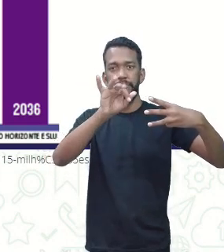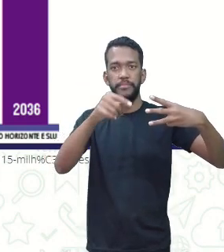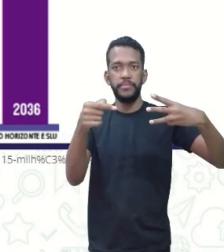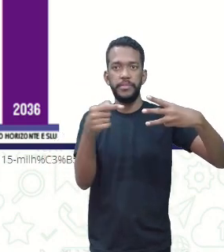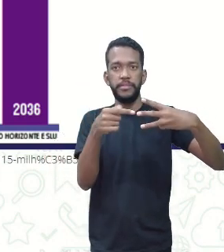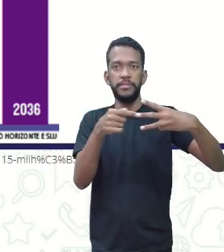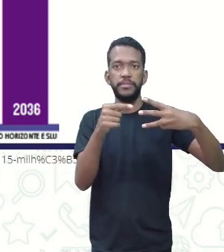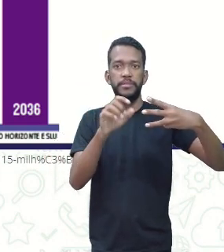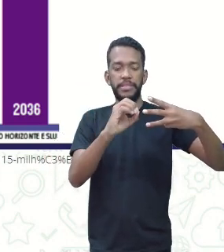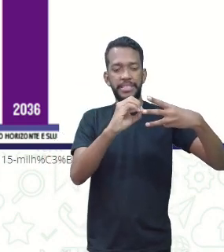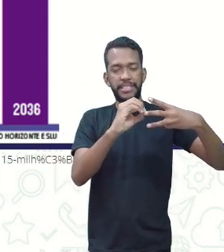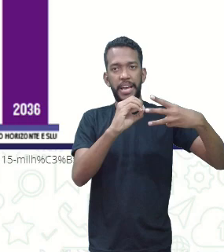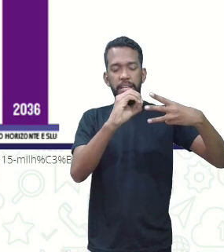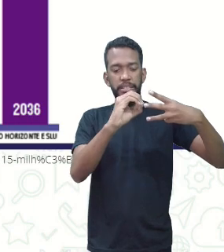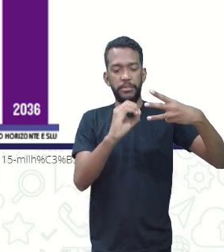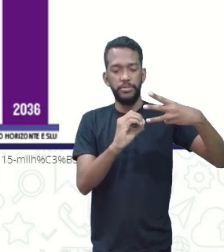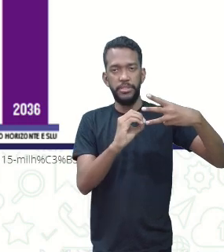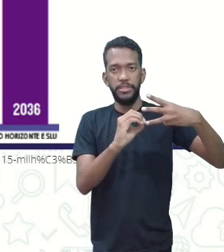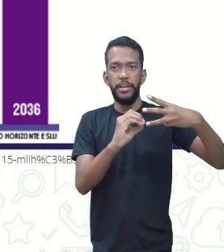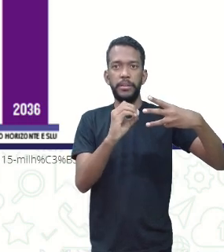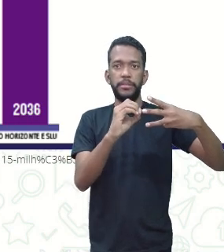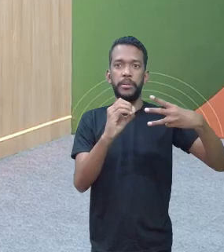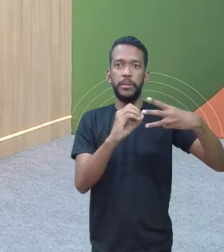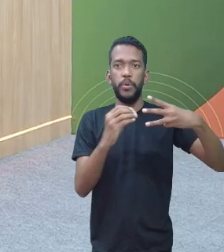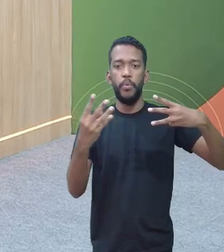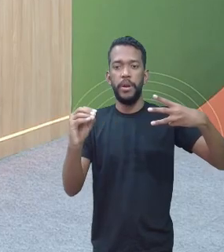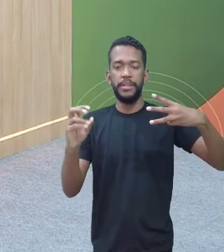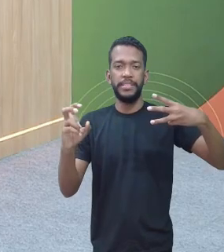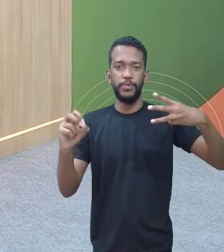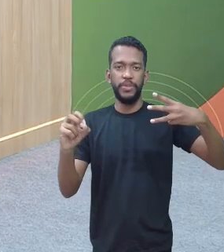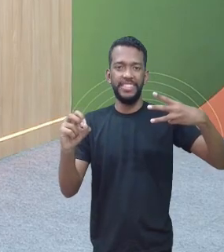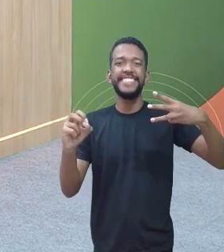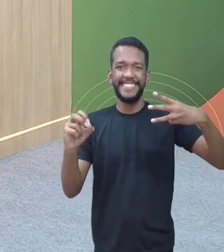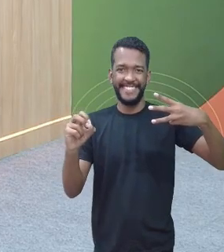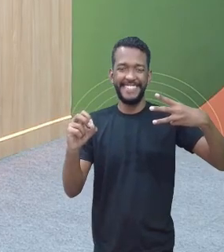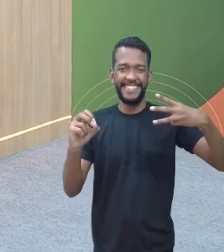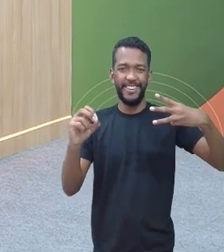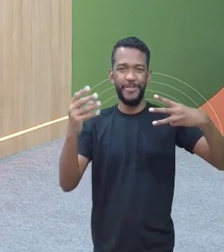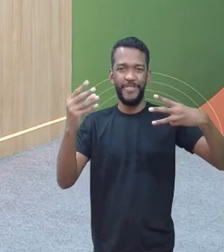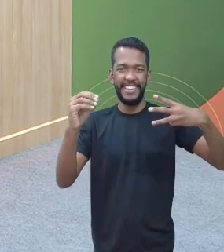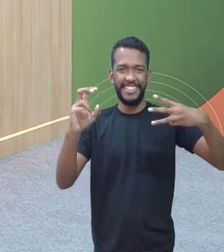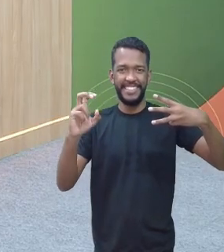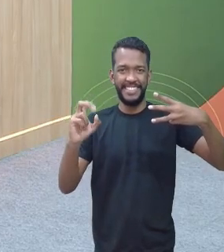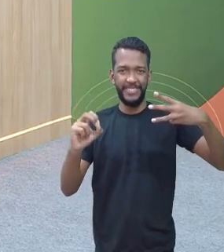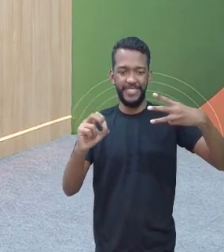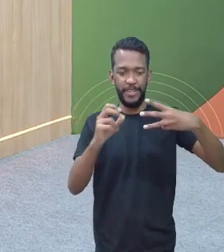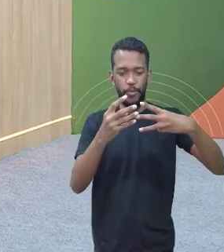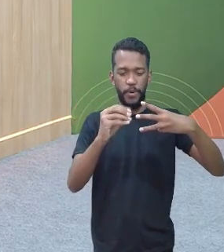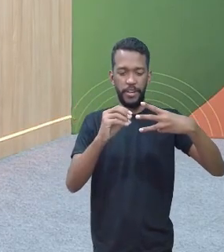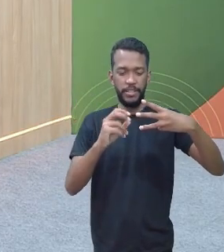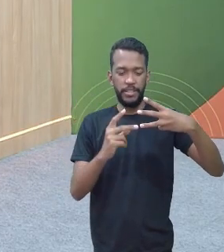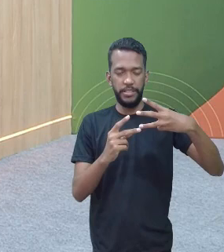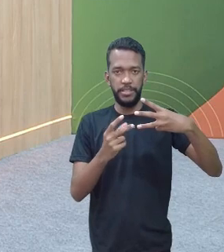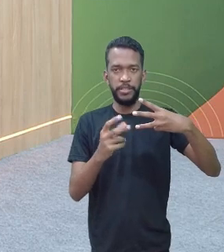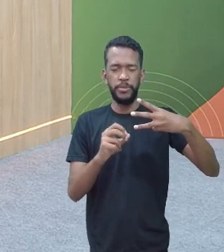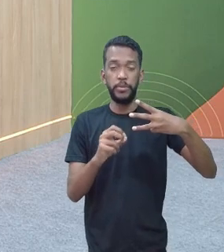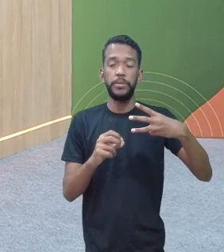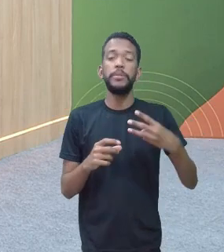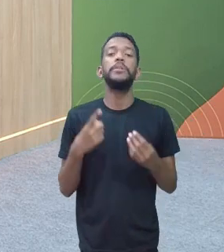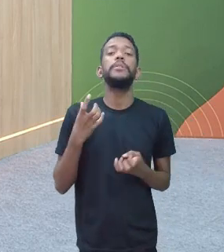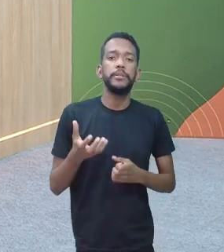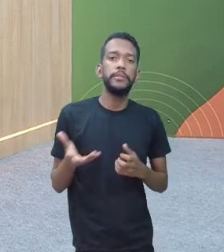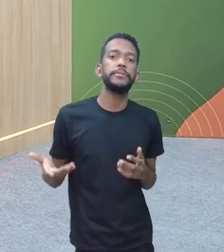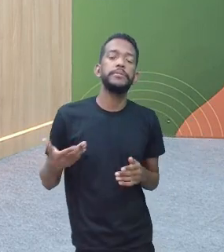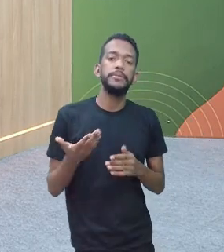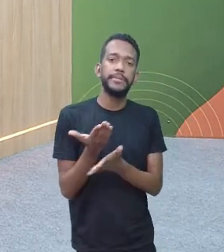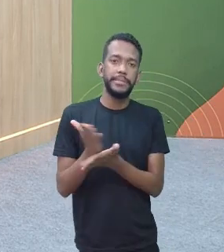vão aumentar de 0 e de 0 para 40 e 50. A ideia é a gente perceber que eles querem retirar as pessoas, tanto